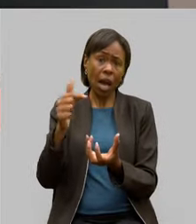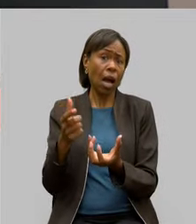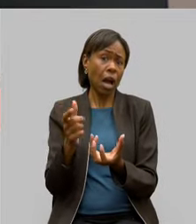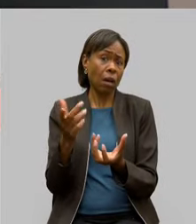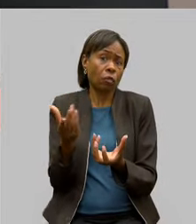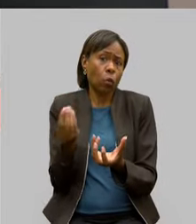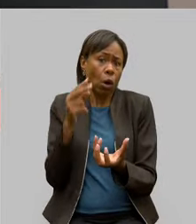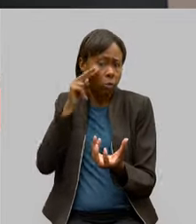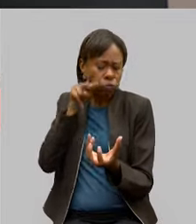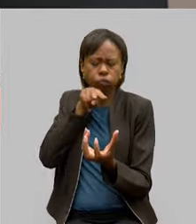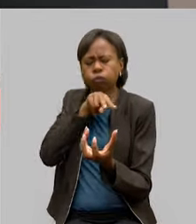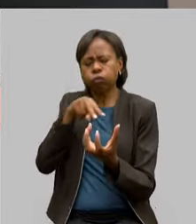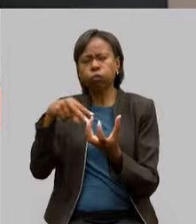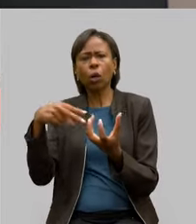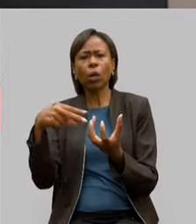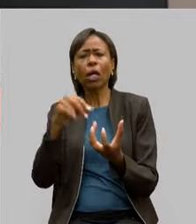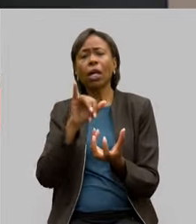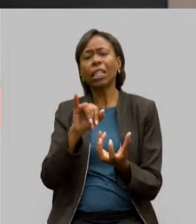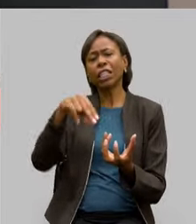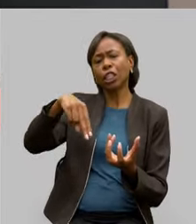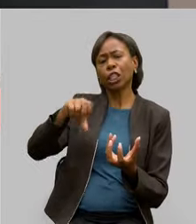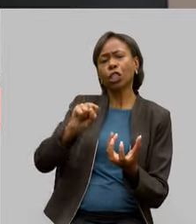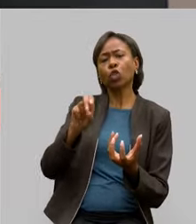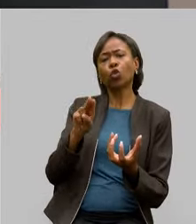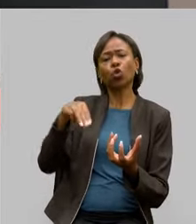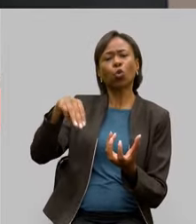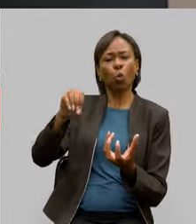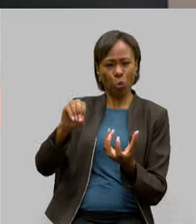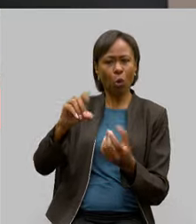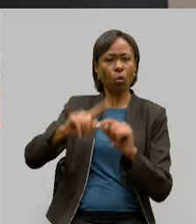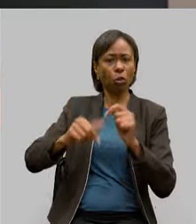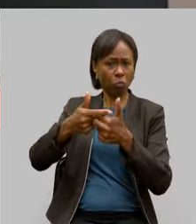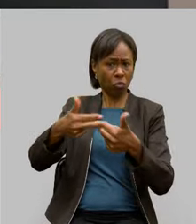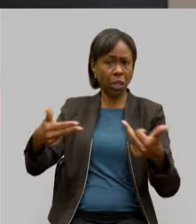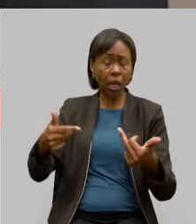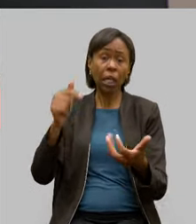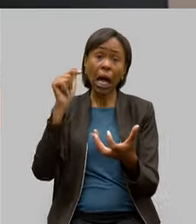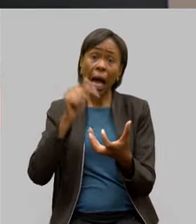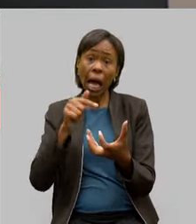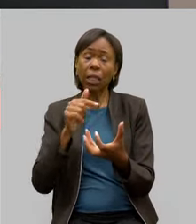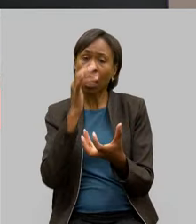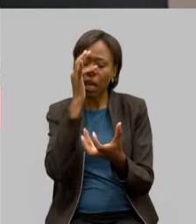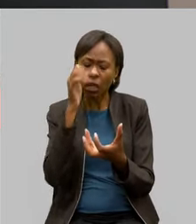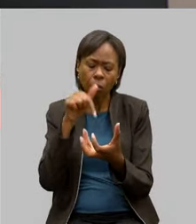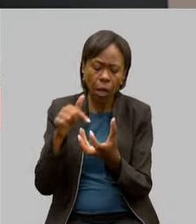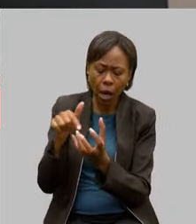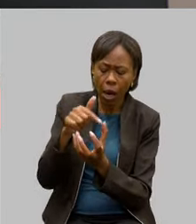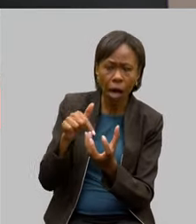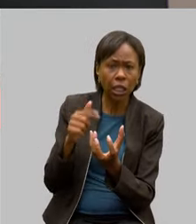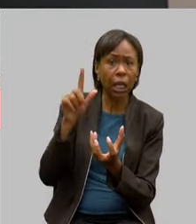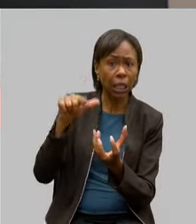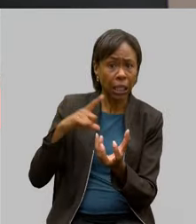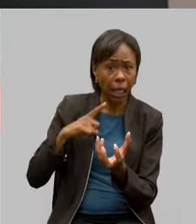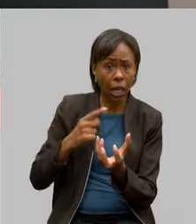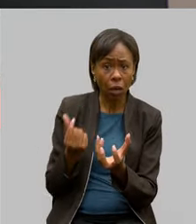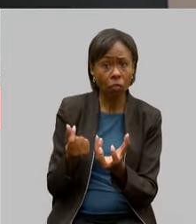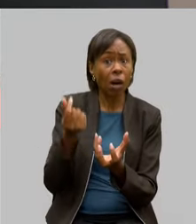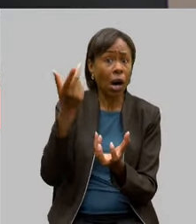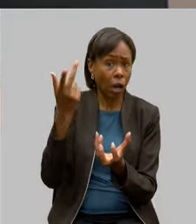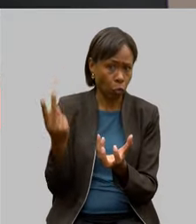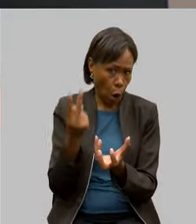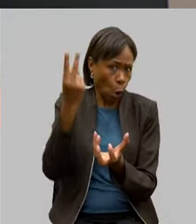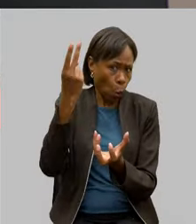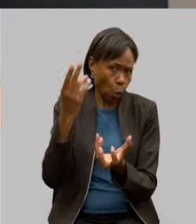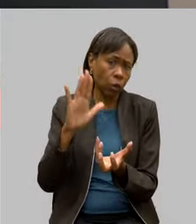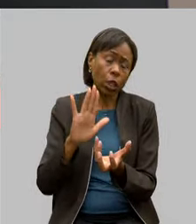vista pelo engenheiro agrícola como como insumo e quando ela tem um valor de mercado então a gente trata ela Tecnicamente